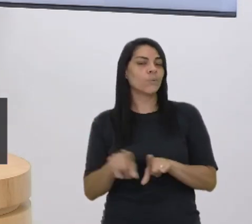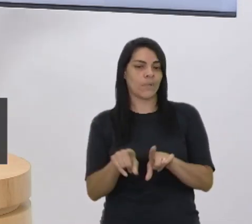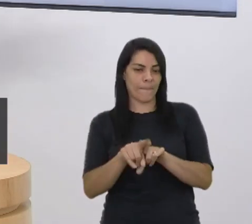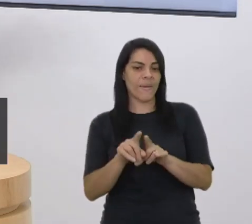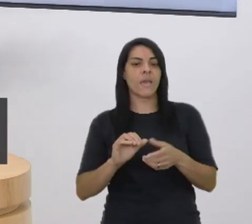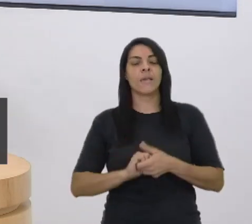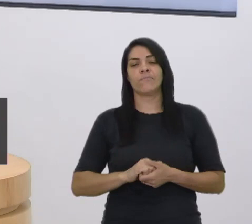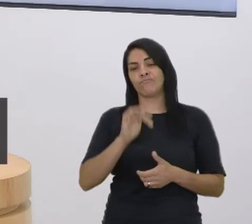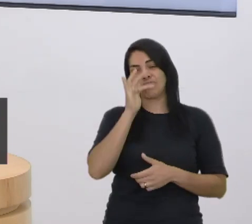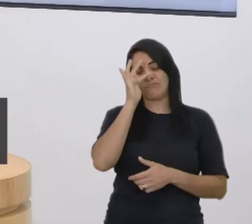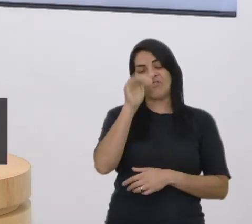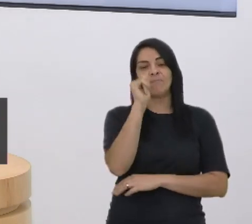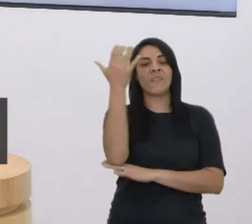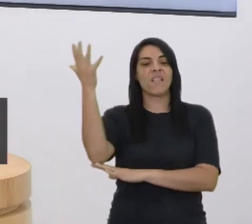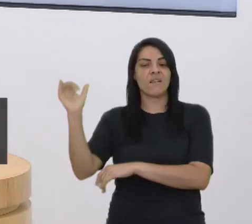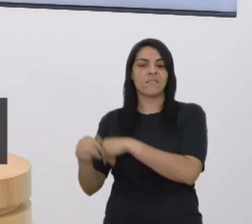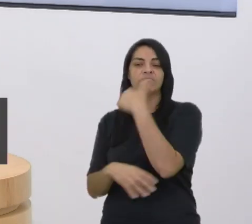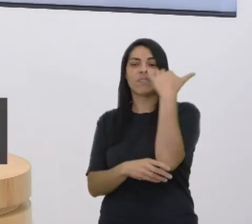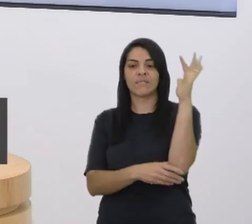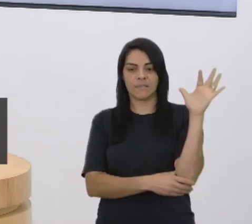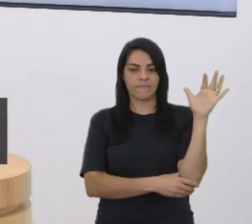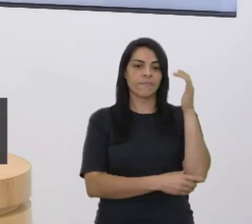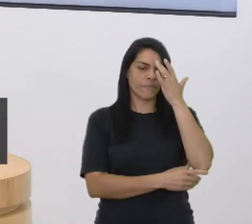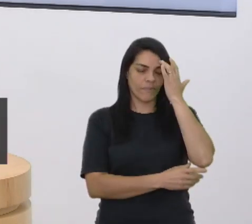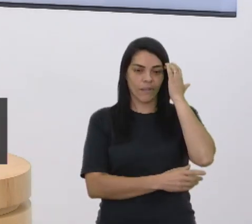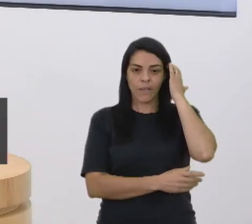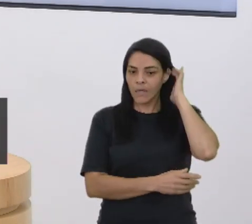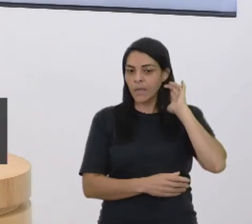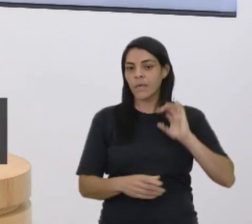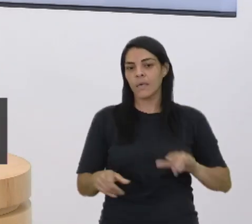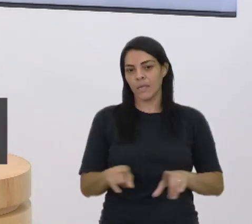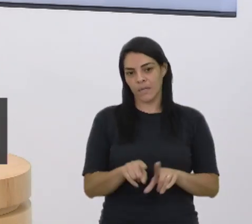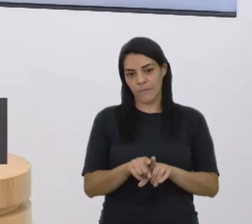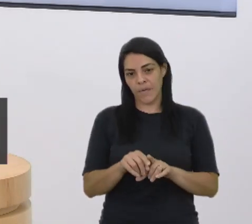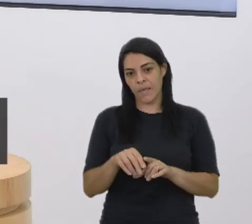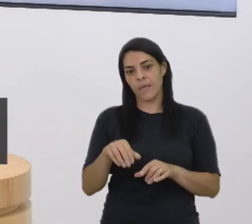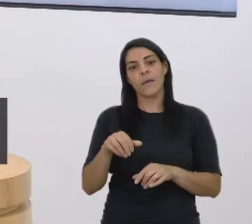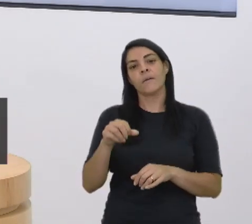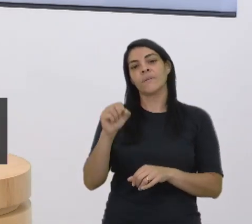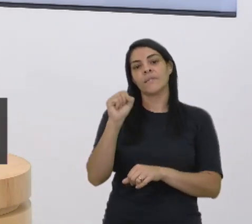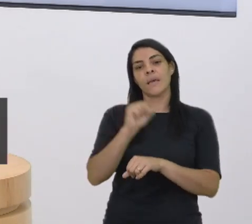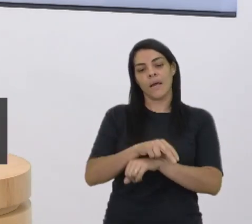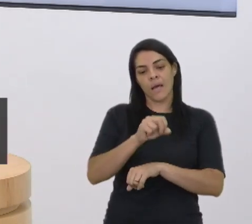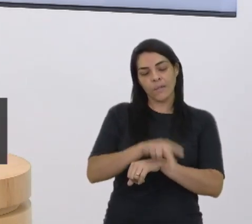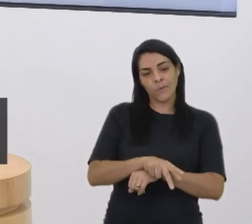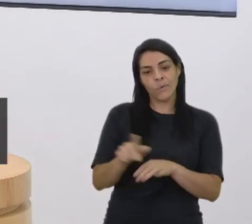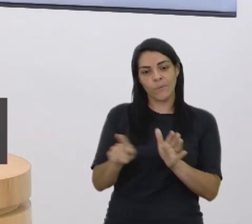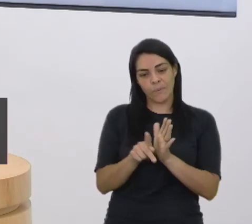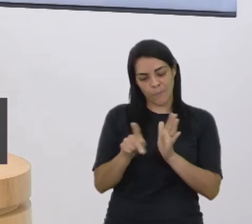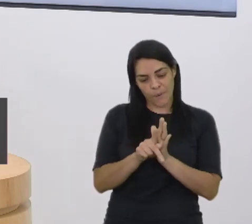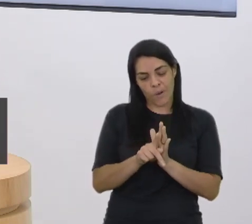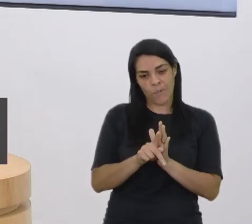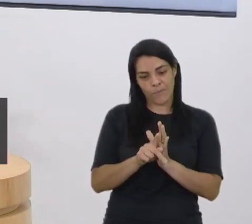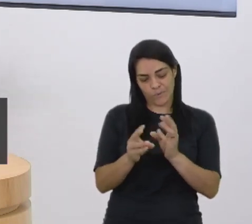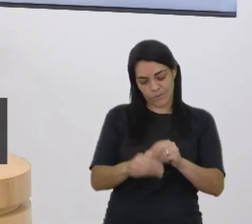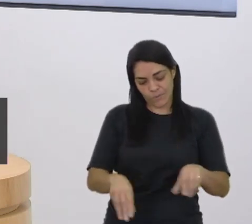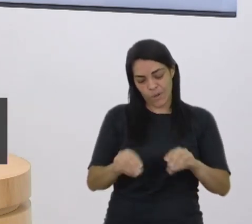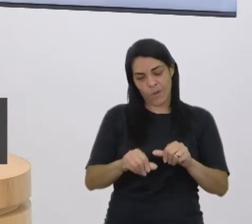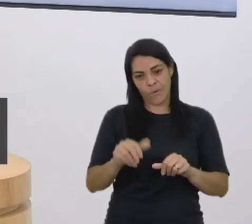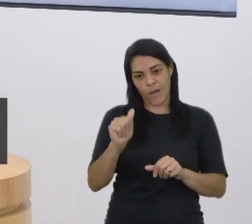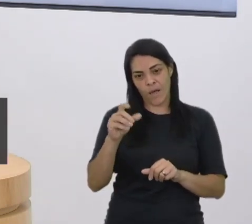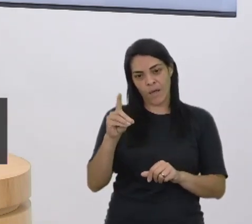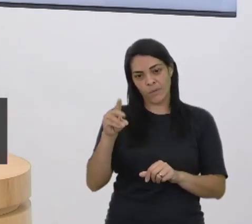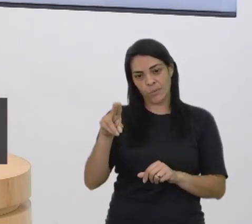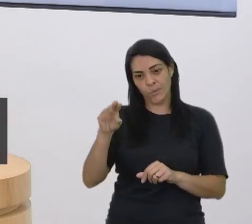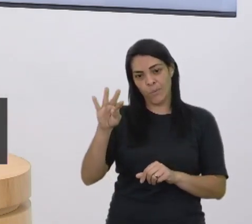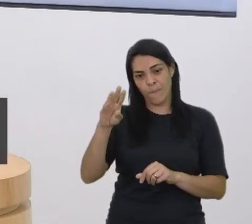de plantas, né, que vão gerar aí, por exemplo, adubo para o solo. Quando a gente fala sobre os animais, obviamente, as plantas